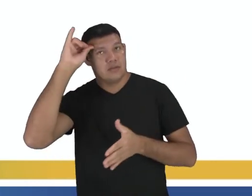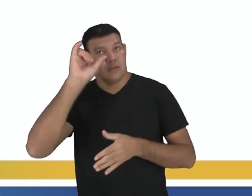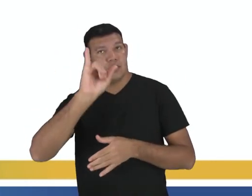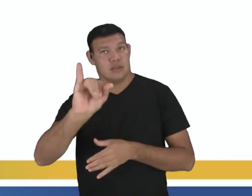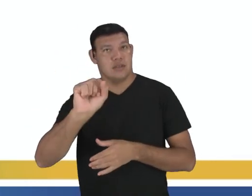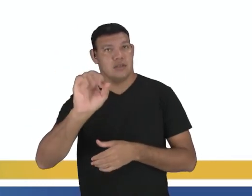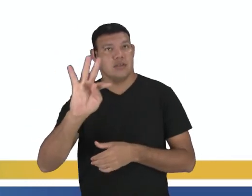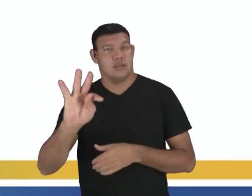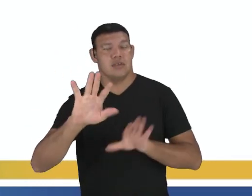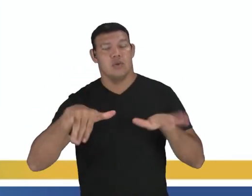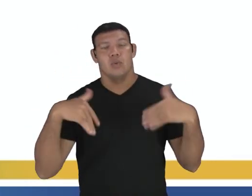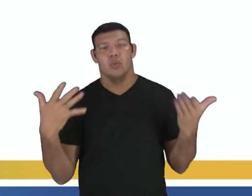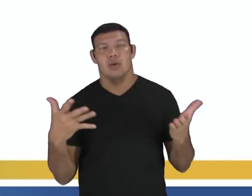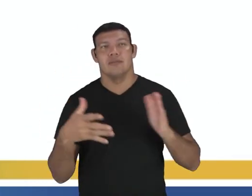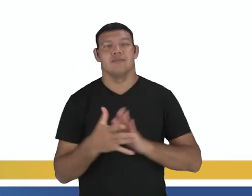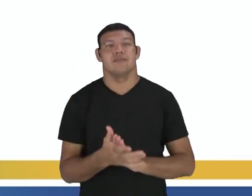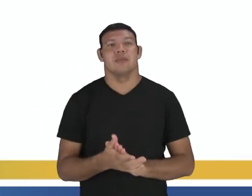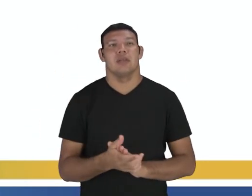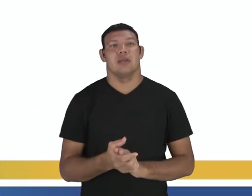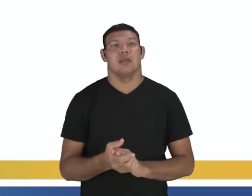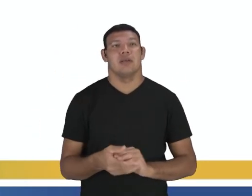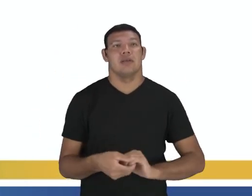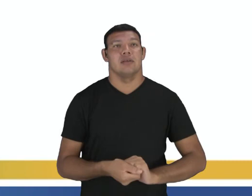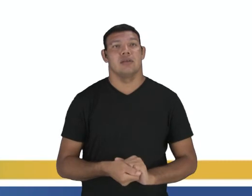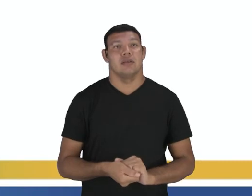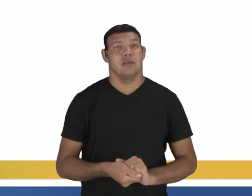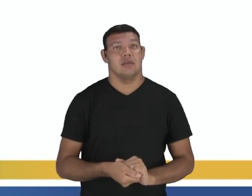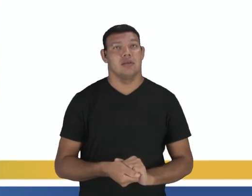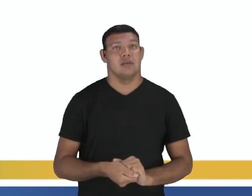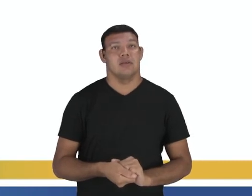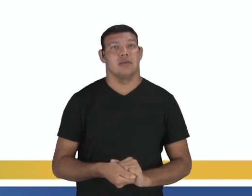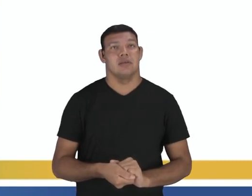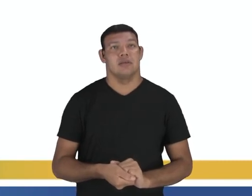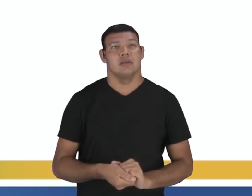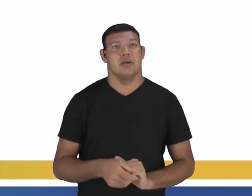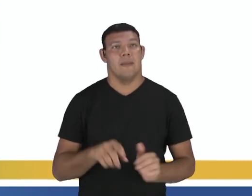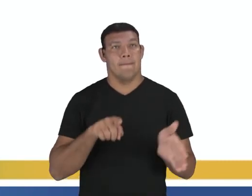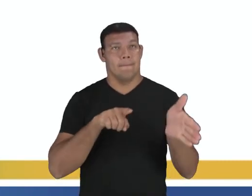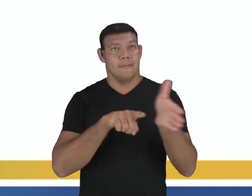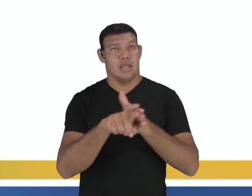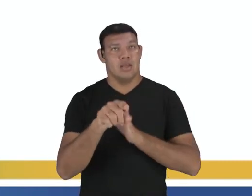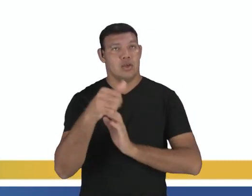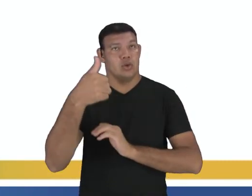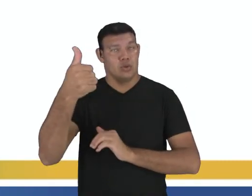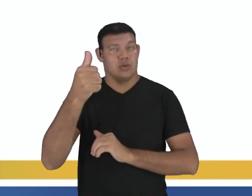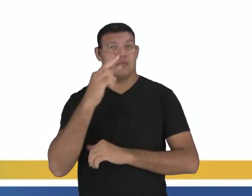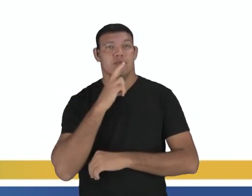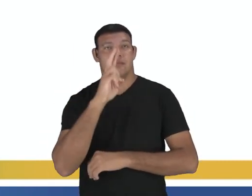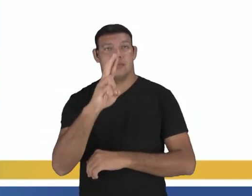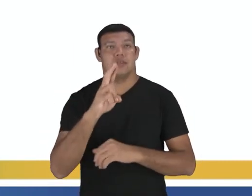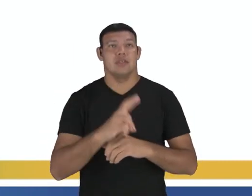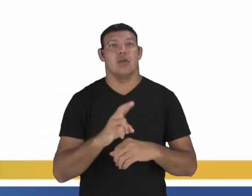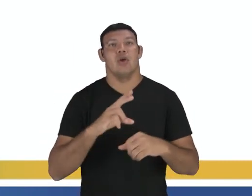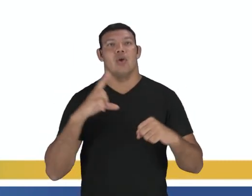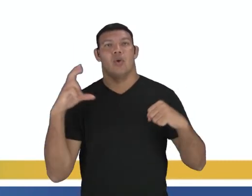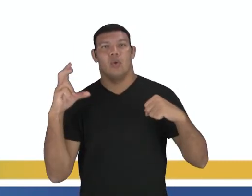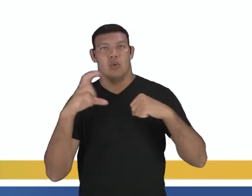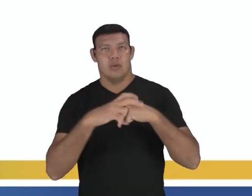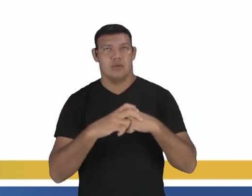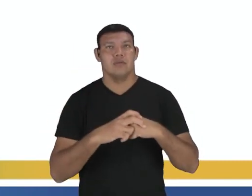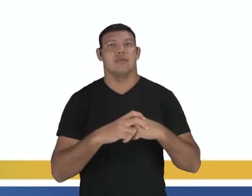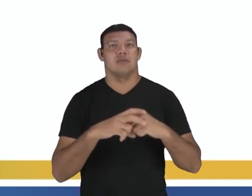aula. Vamos lá? 3, 2... Então, gente, os principais agentes causadores de ISTs podem ser